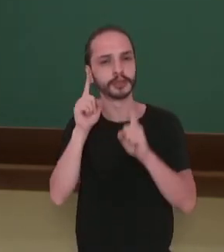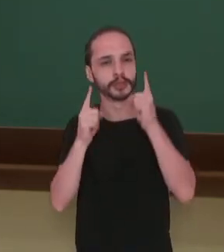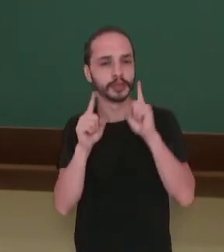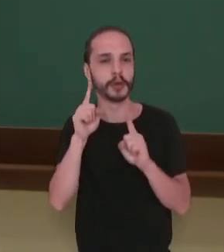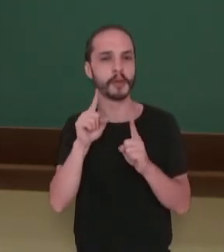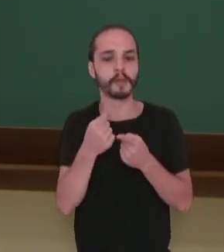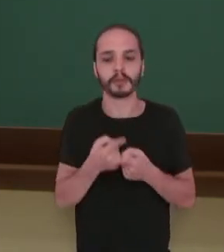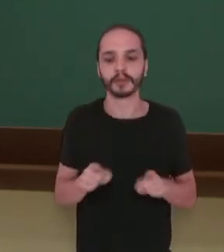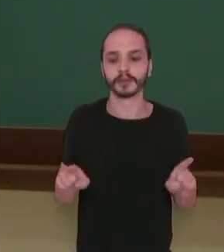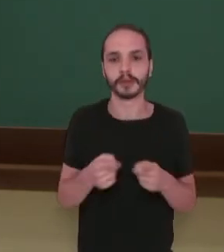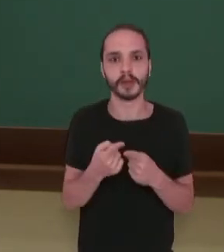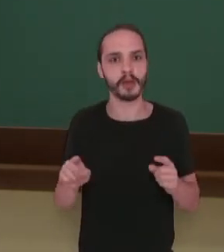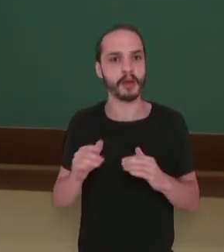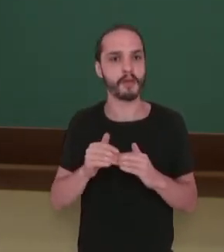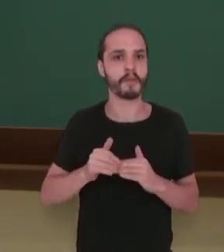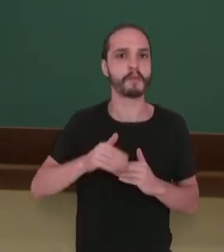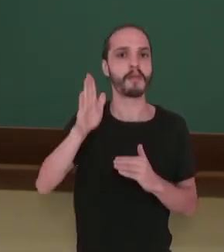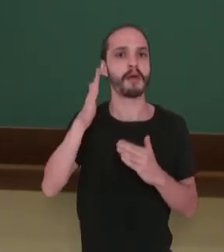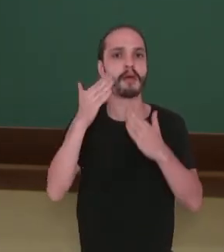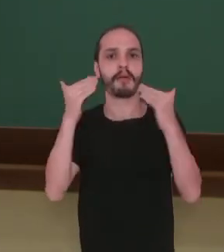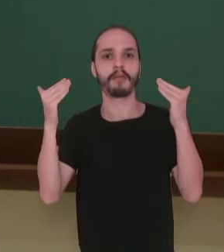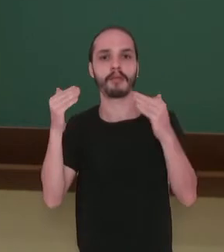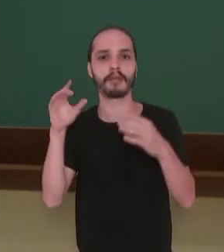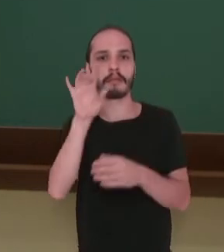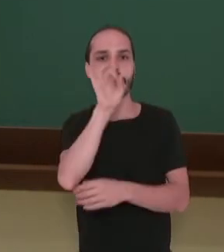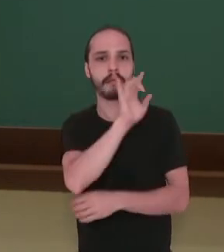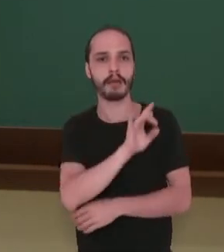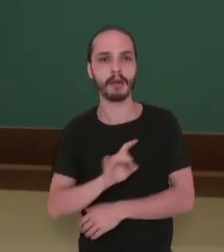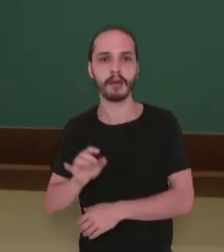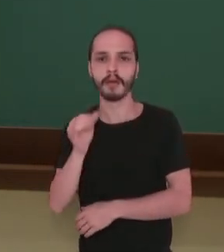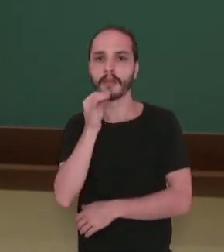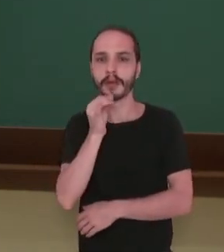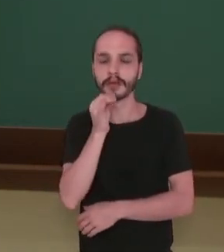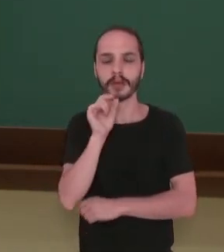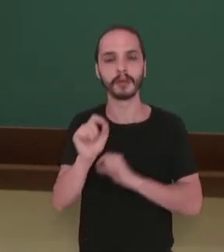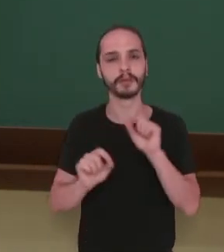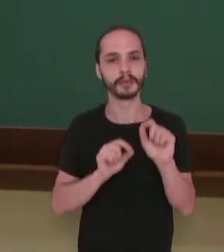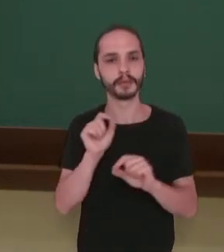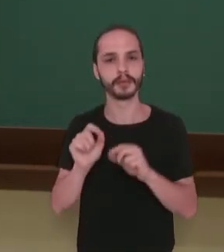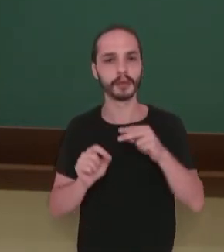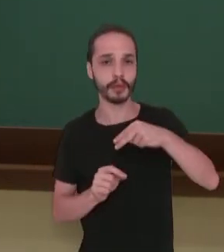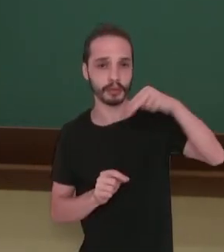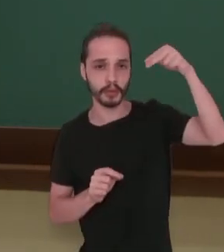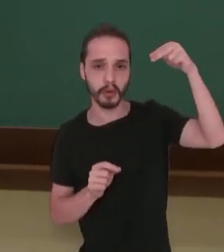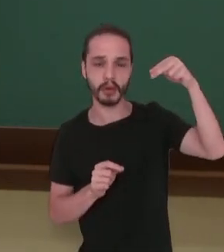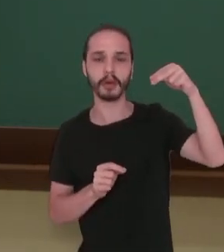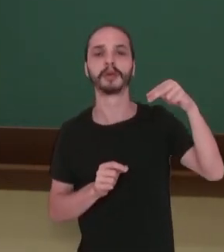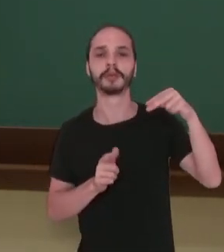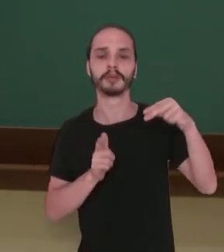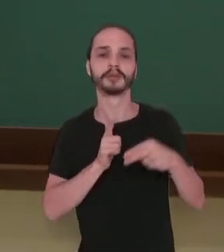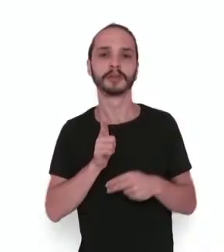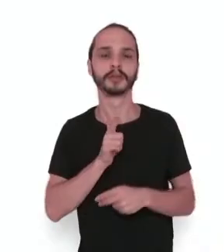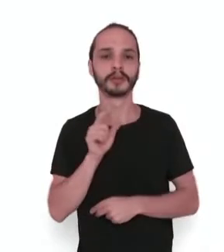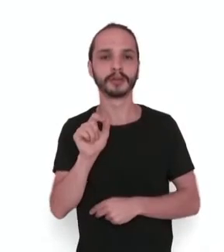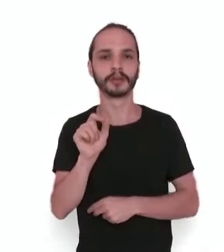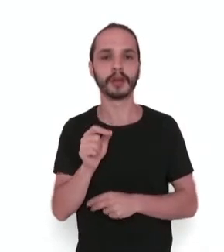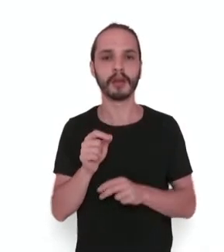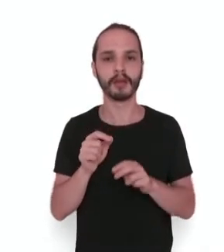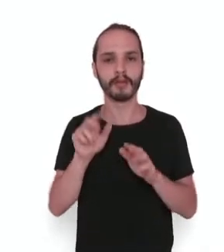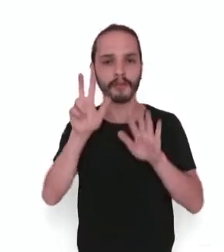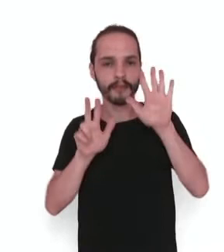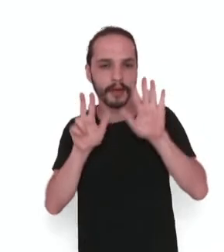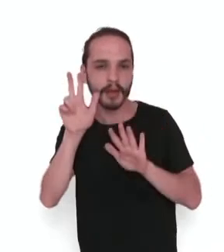mais determinante. Como, por exemplo, né, lá no norte, nós vemos o frevo,